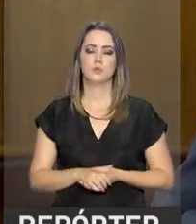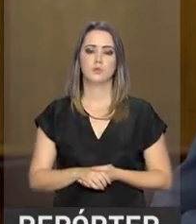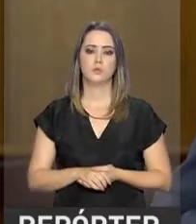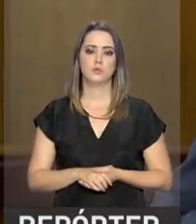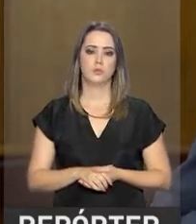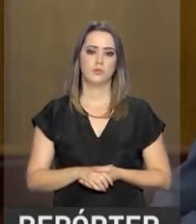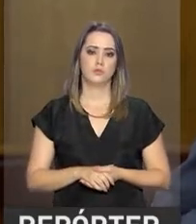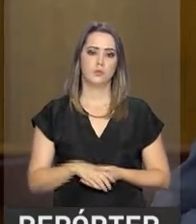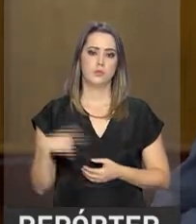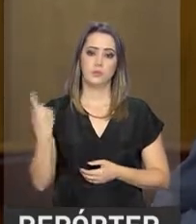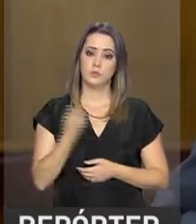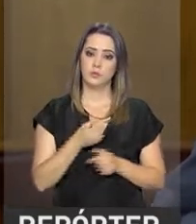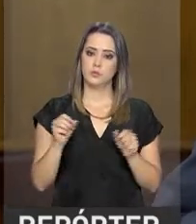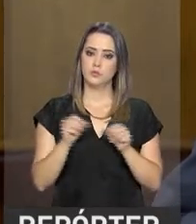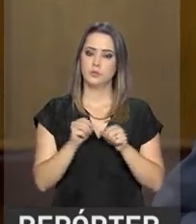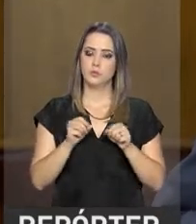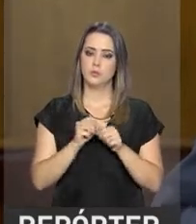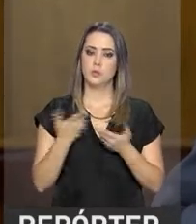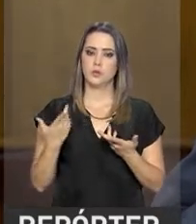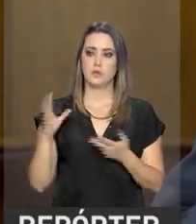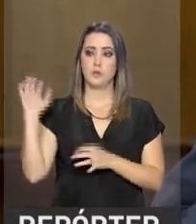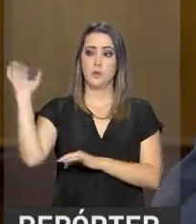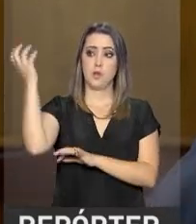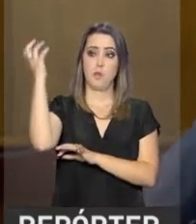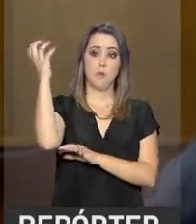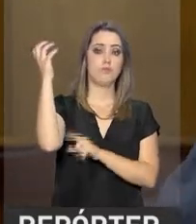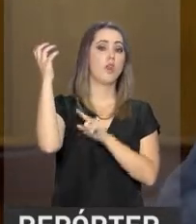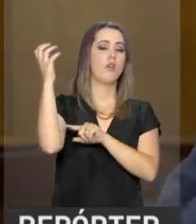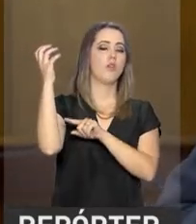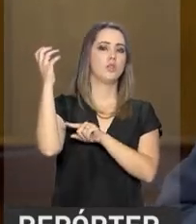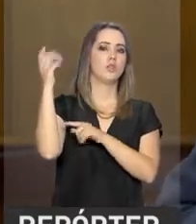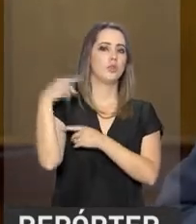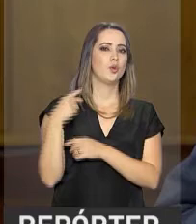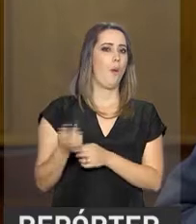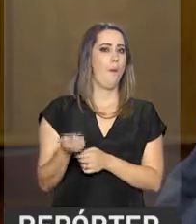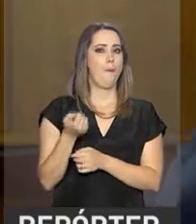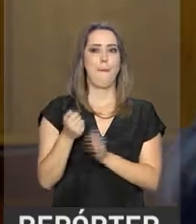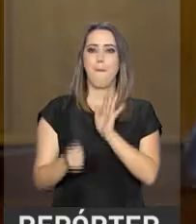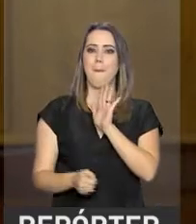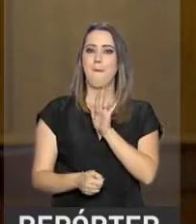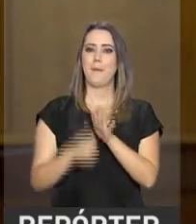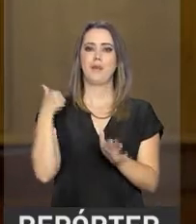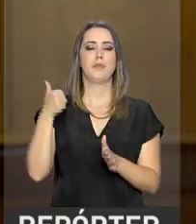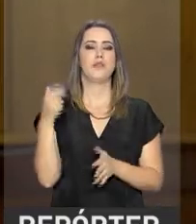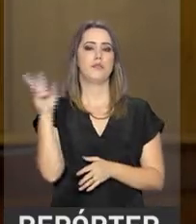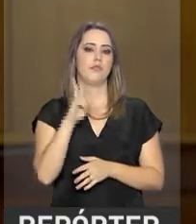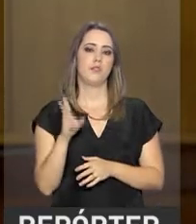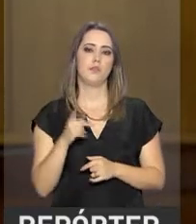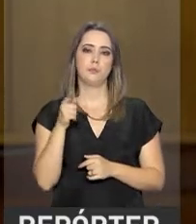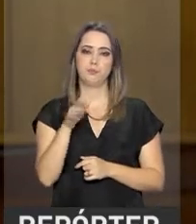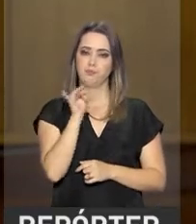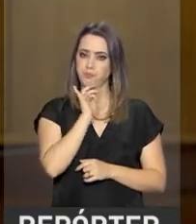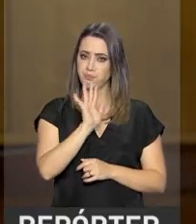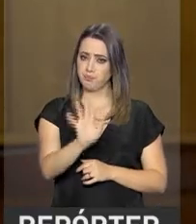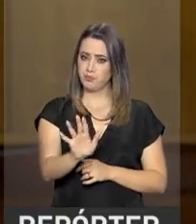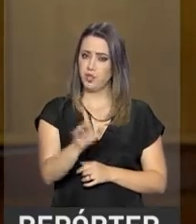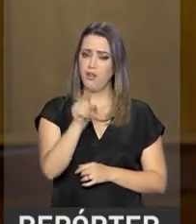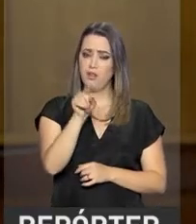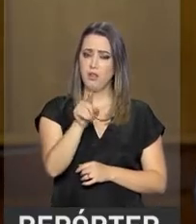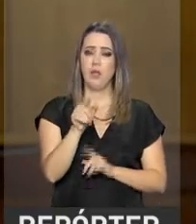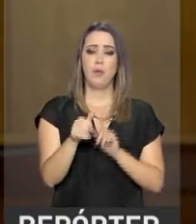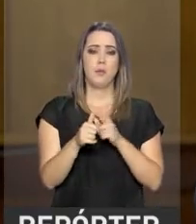nós fizemos e tomamos atitudes que não foram tomadas nos governos anteriores só pra só para dar um exemplo muito concreto